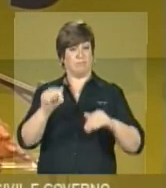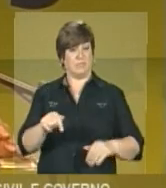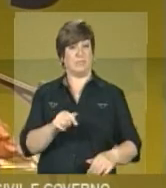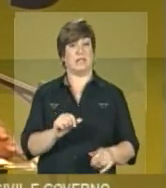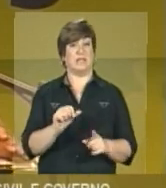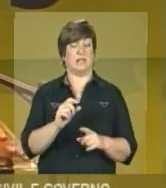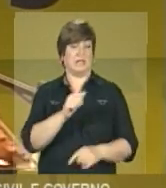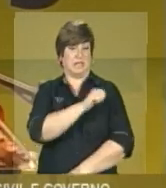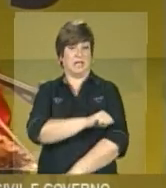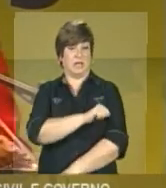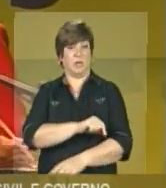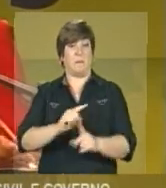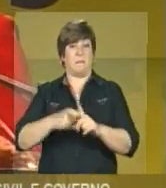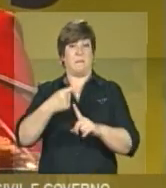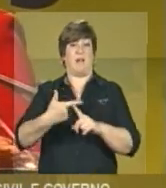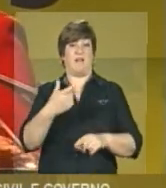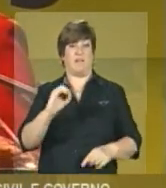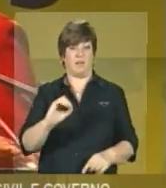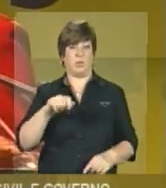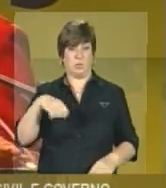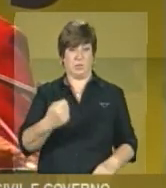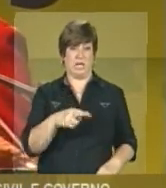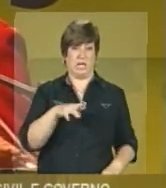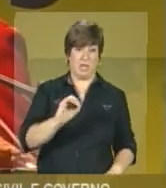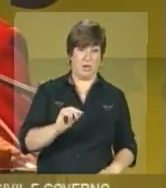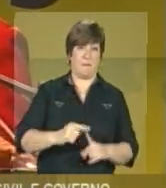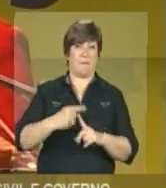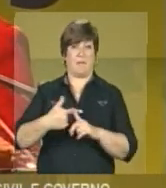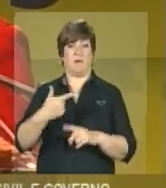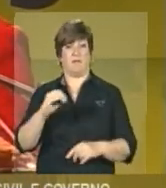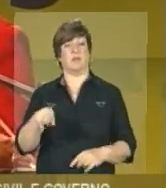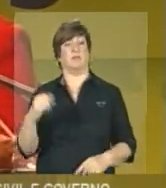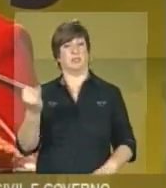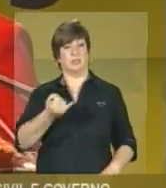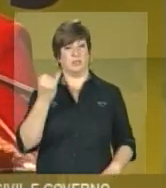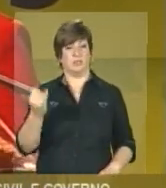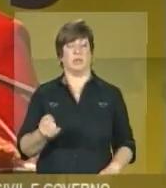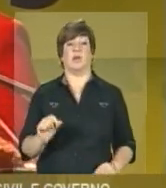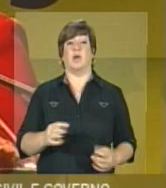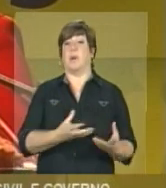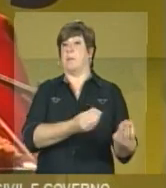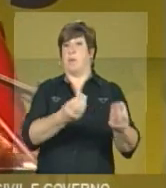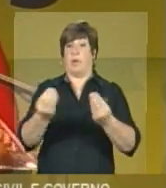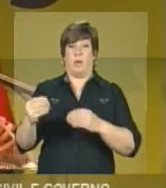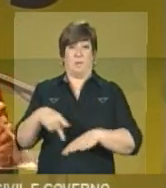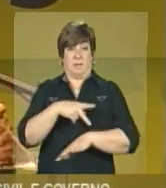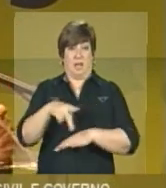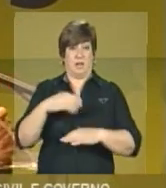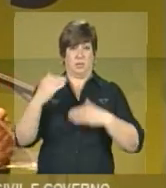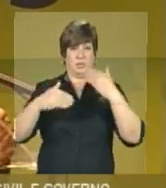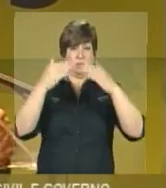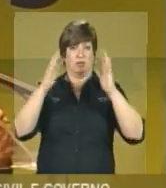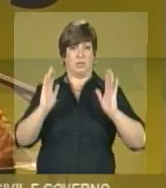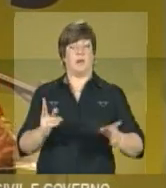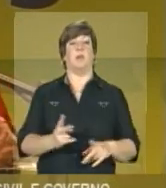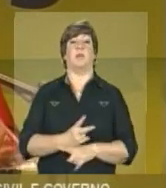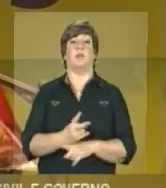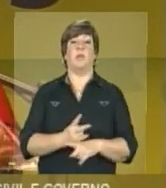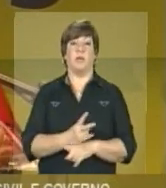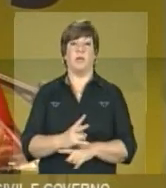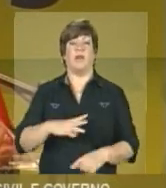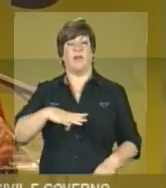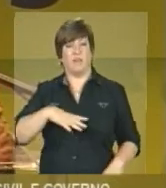Rio+20. Em grande parte do mundo desenvolvido, busca-se enfrentar